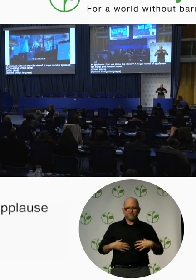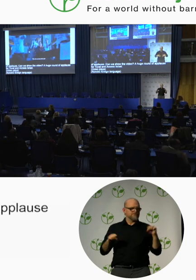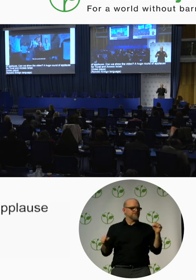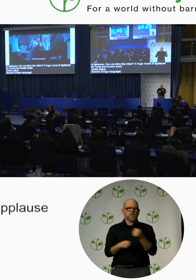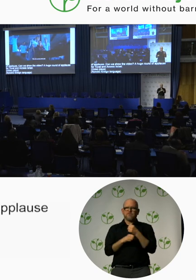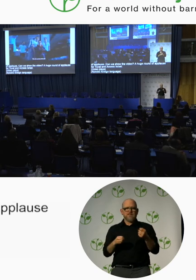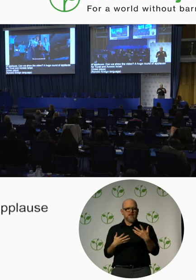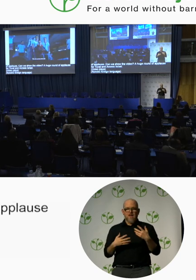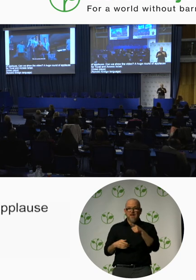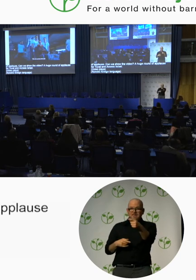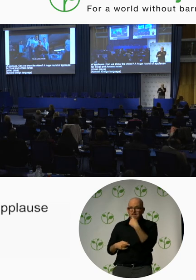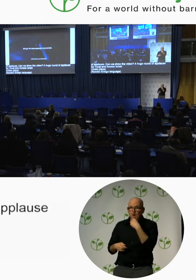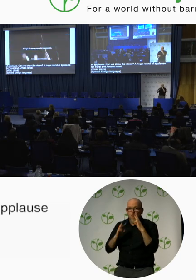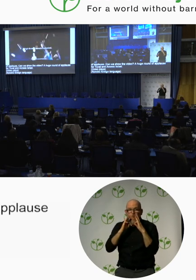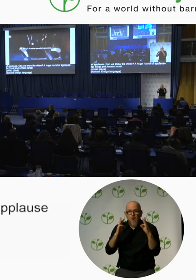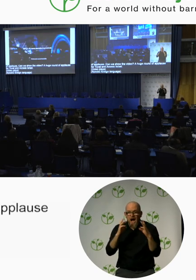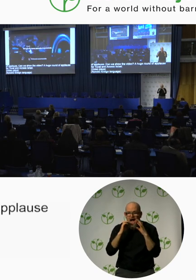Olha o tamanho.